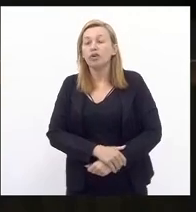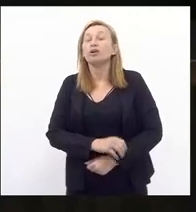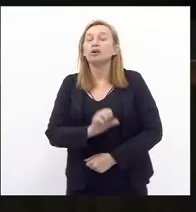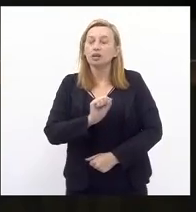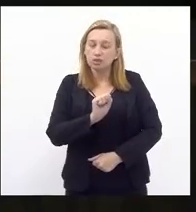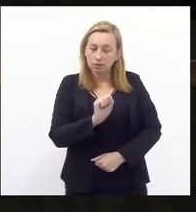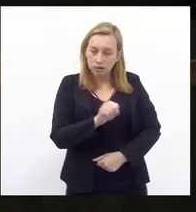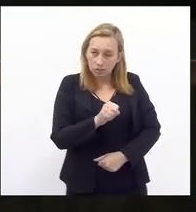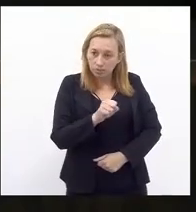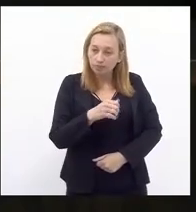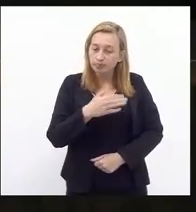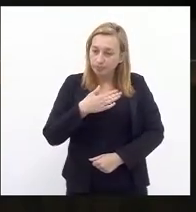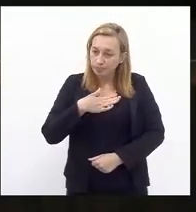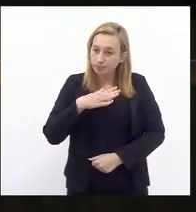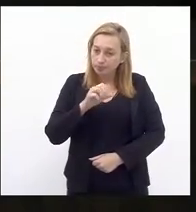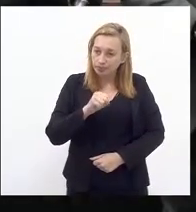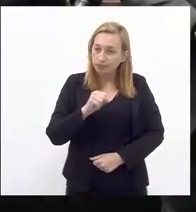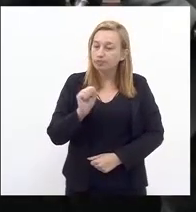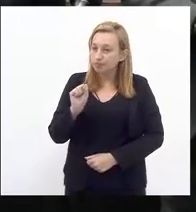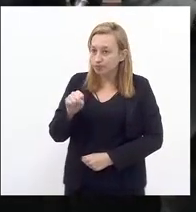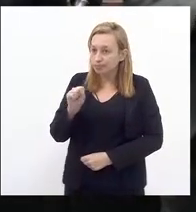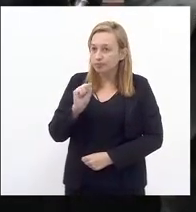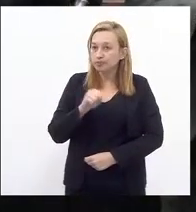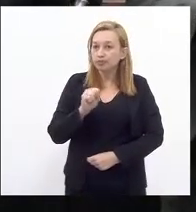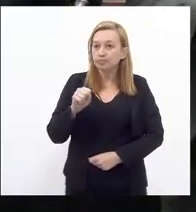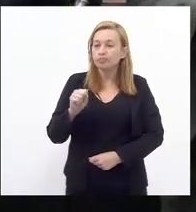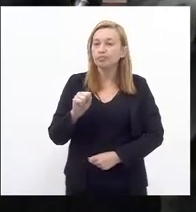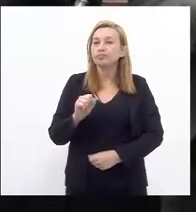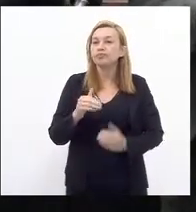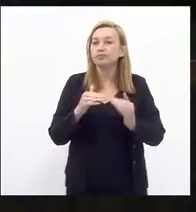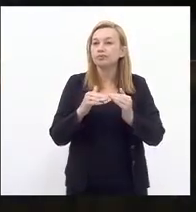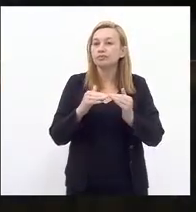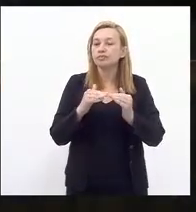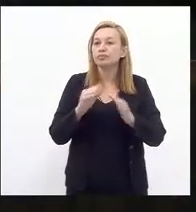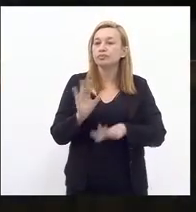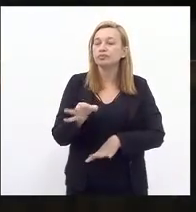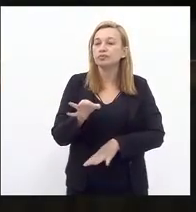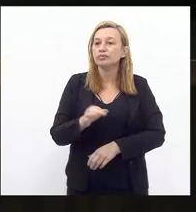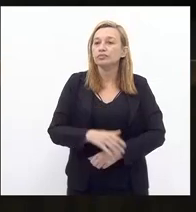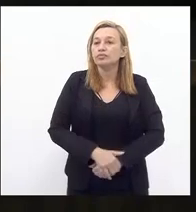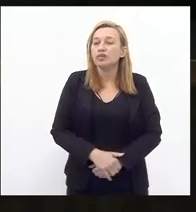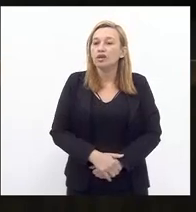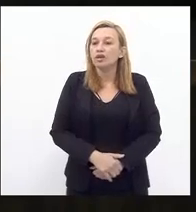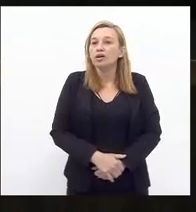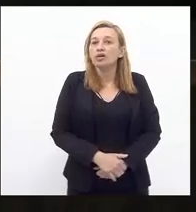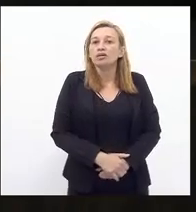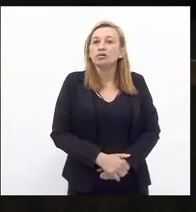parte sim pode ser pode ser então tá acordado então